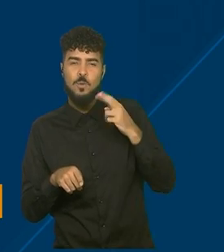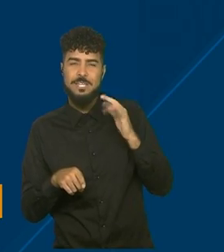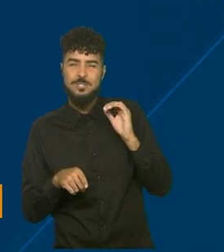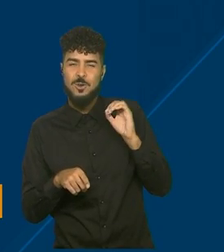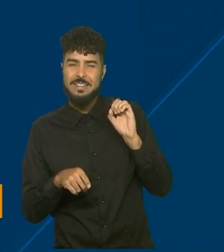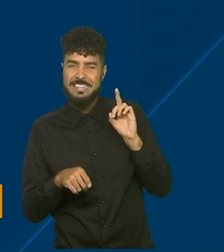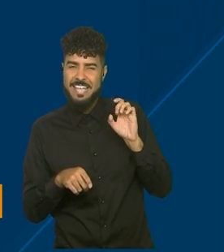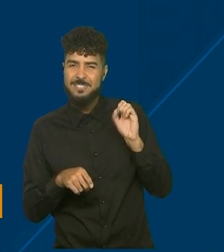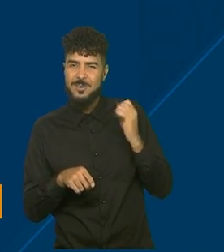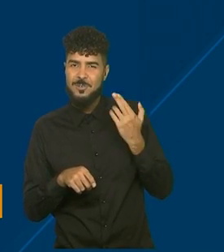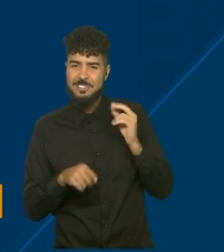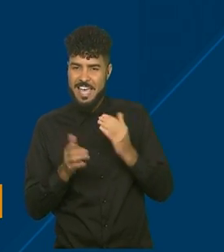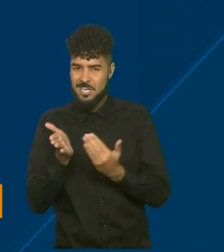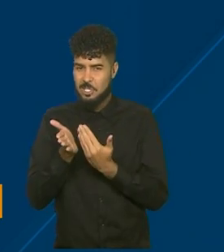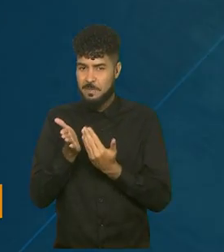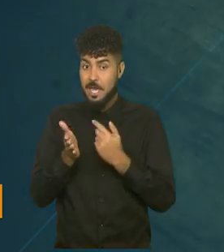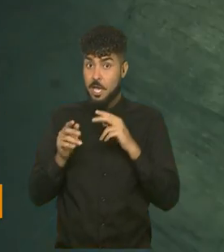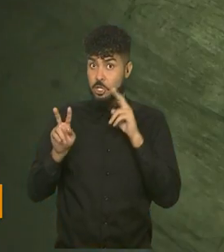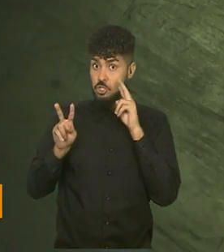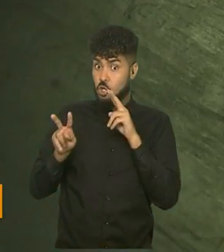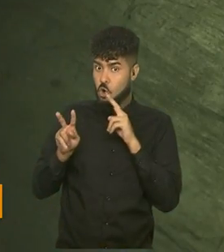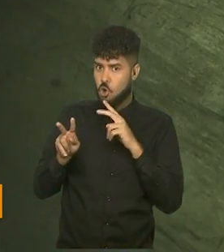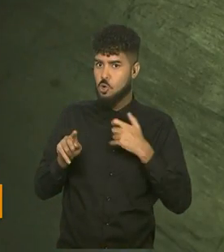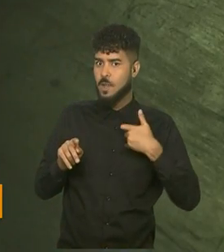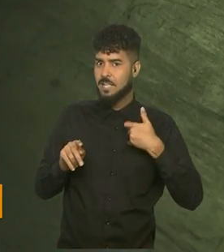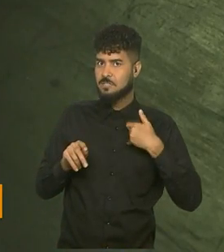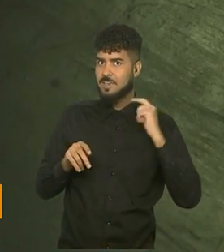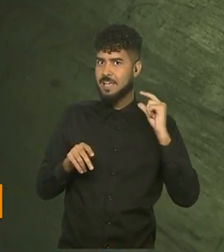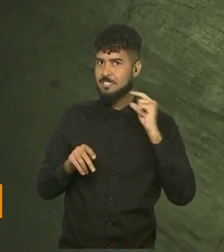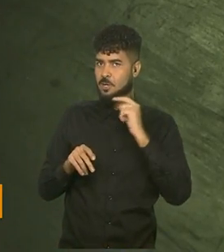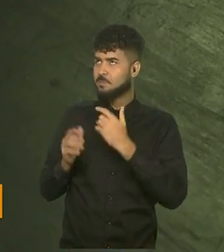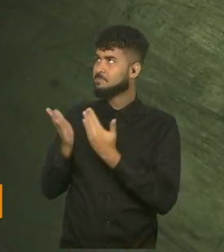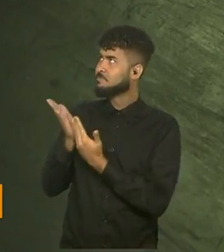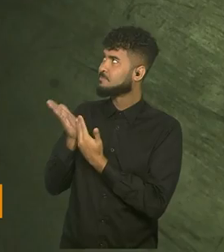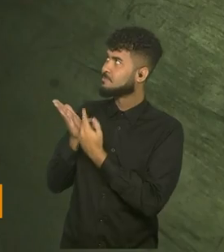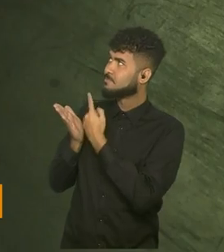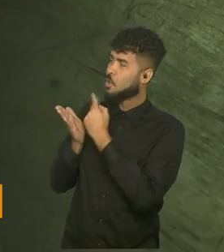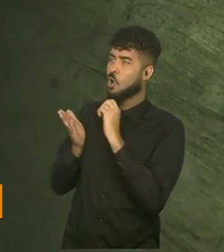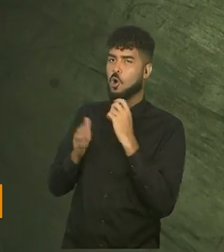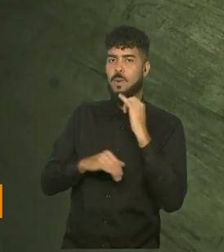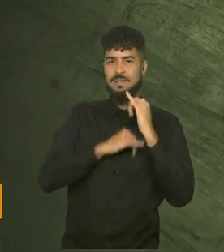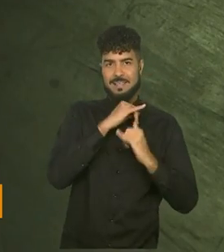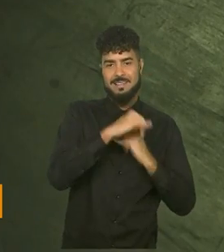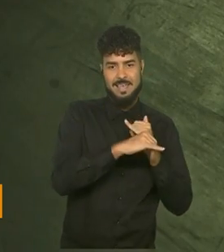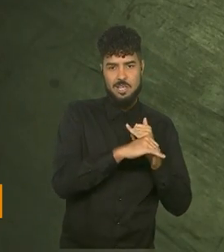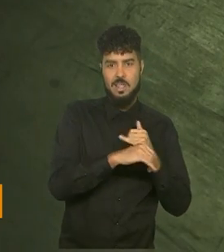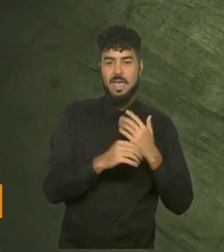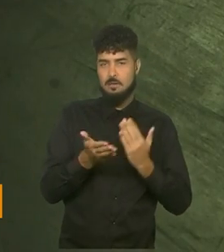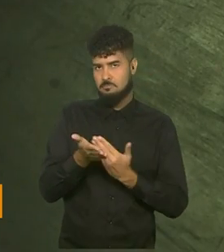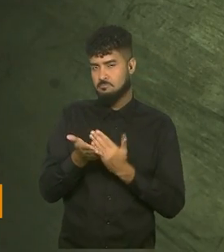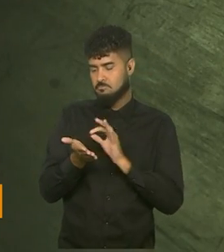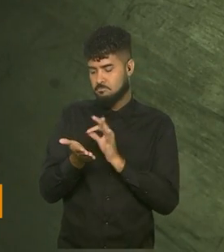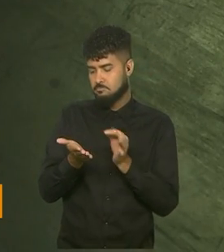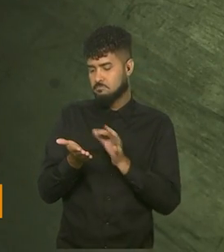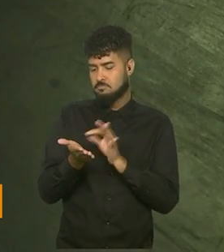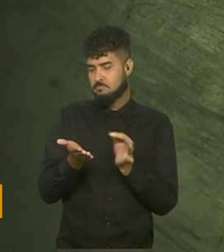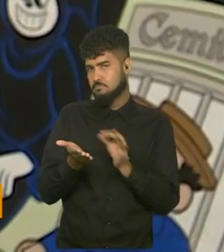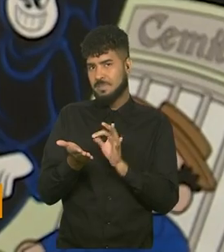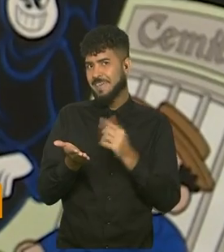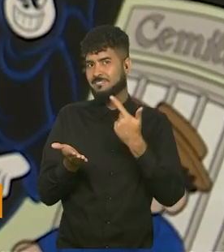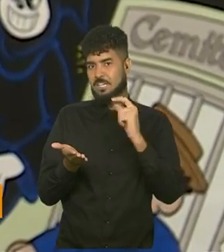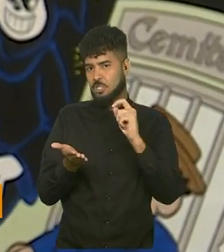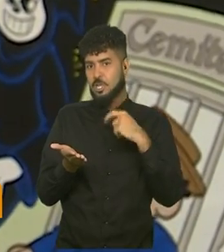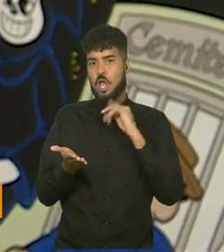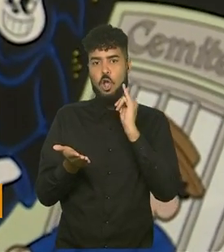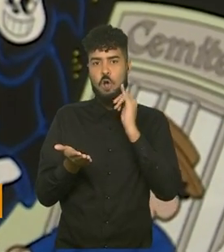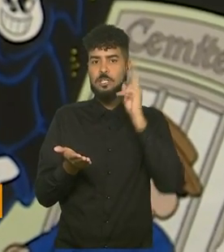na classificação indicativa. Nos formatos físico e digital, o gibi tem 20 páginas e conta a história do